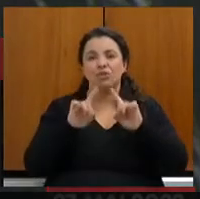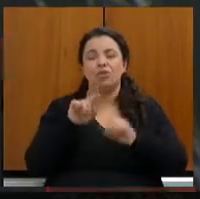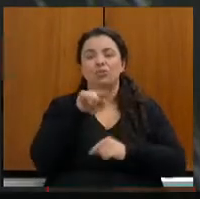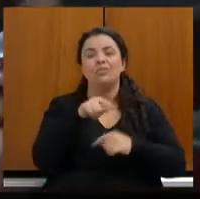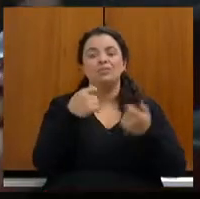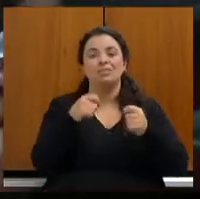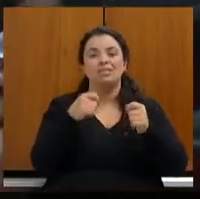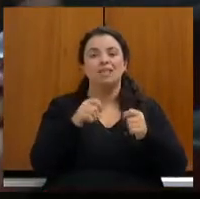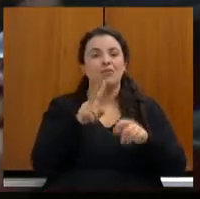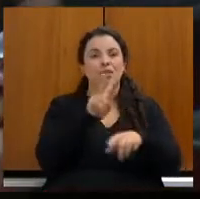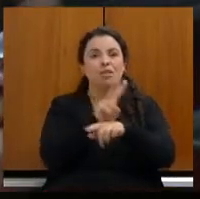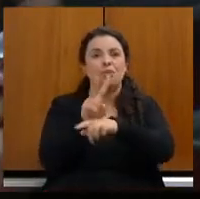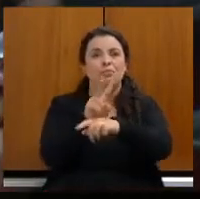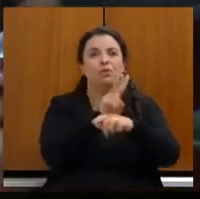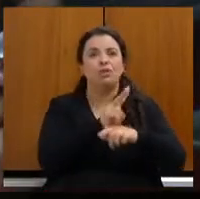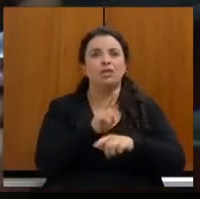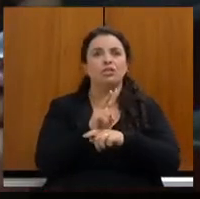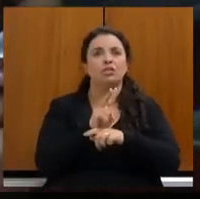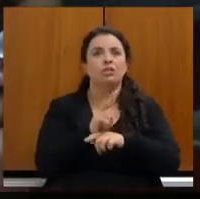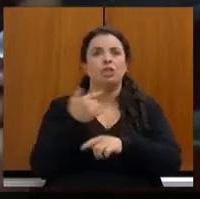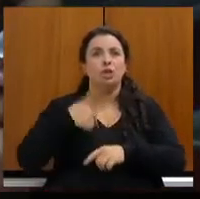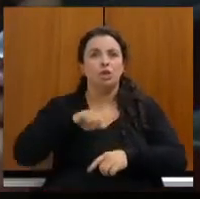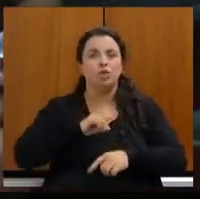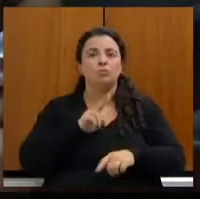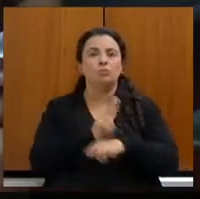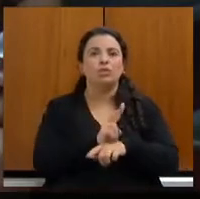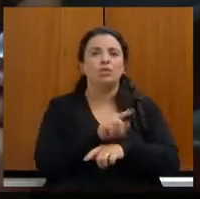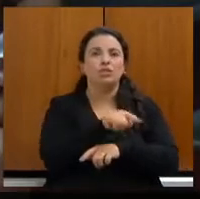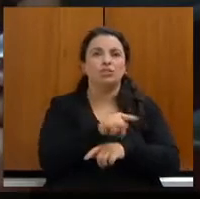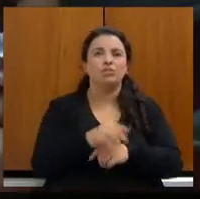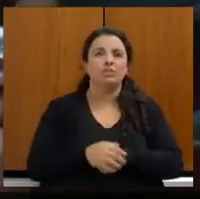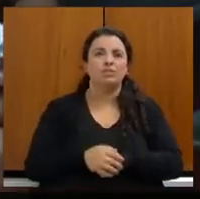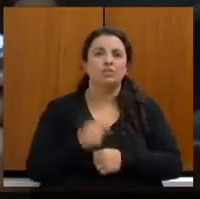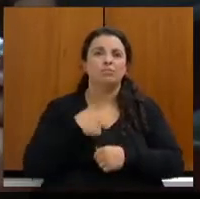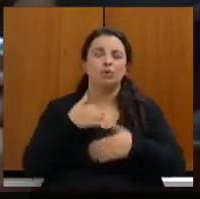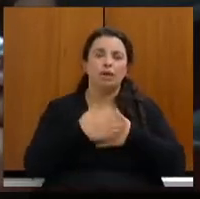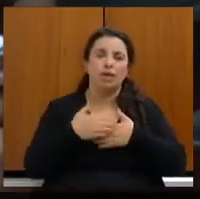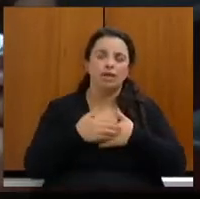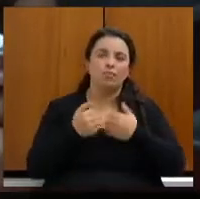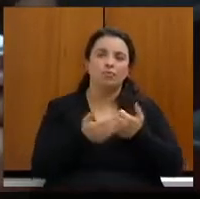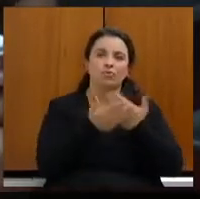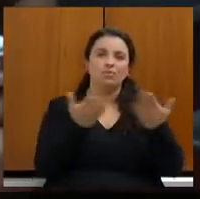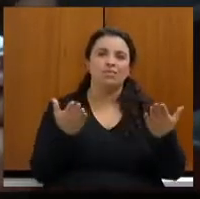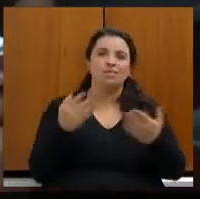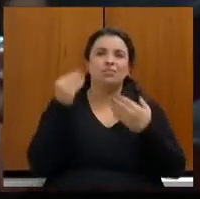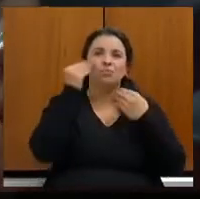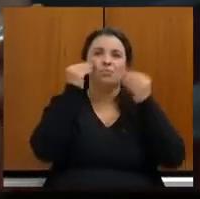redoma sendo protegida por nós meu carinho grande por você está um beijo